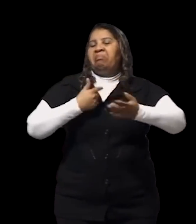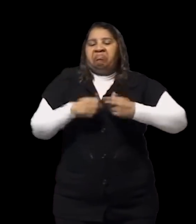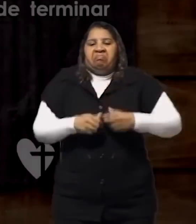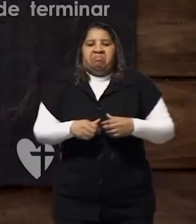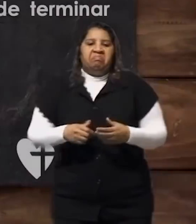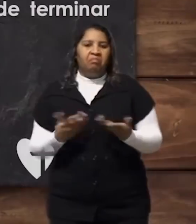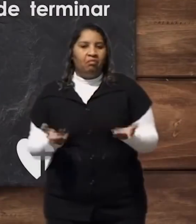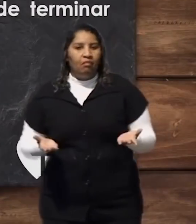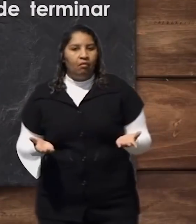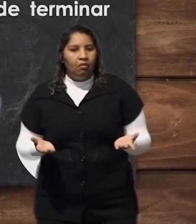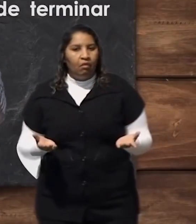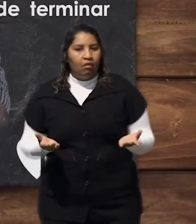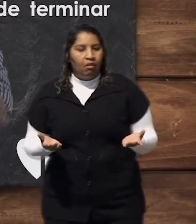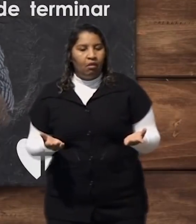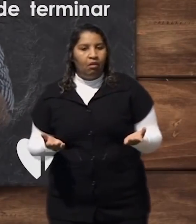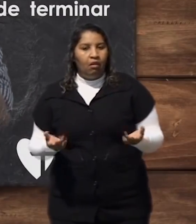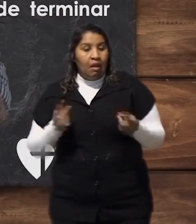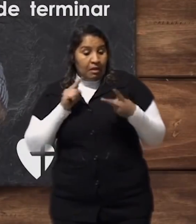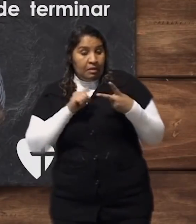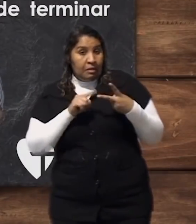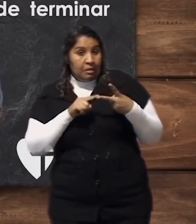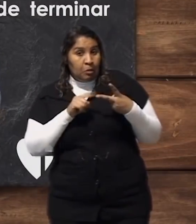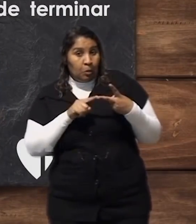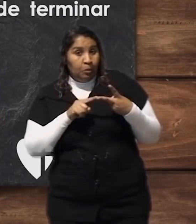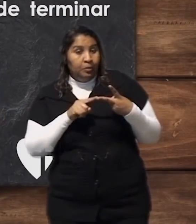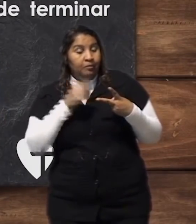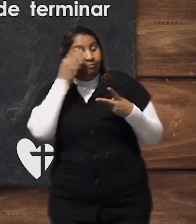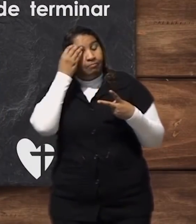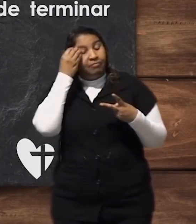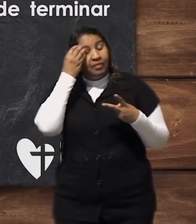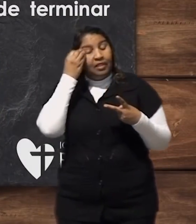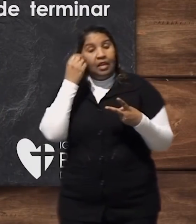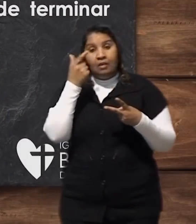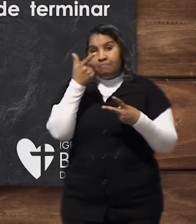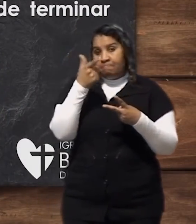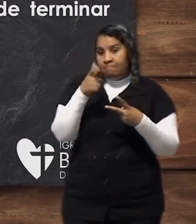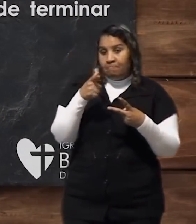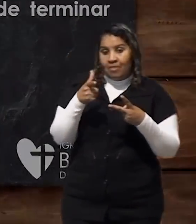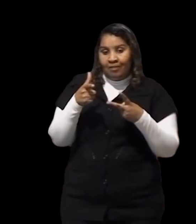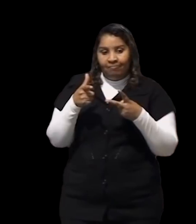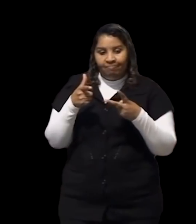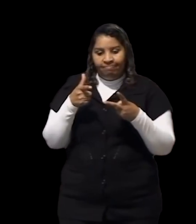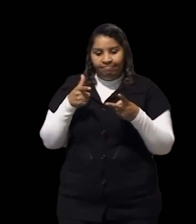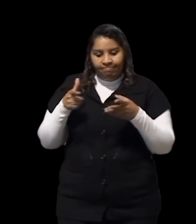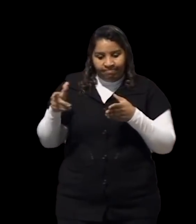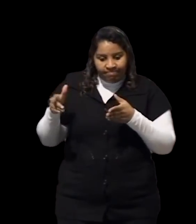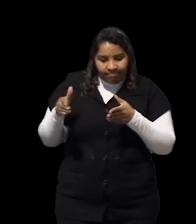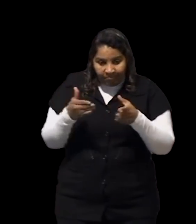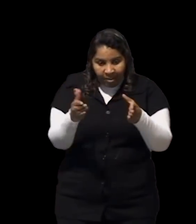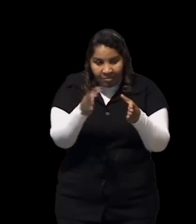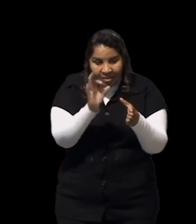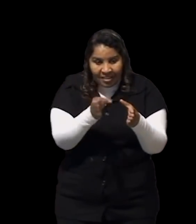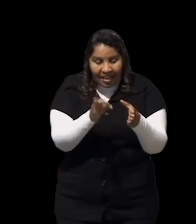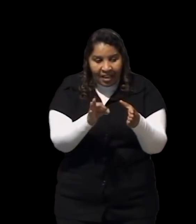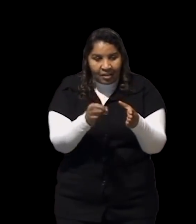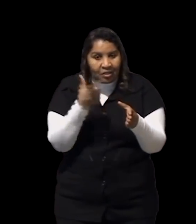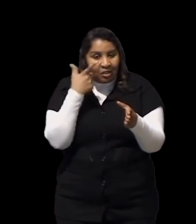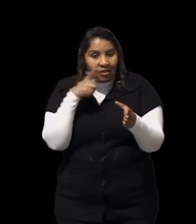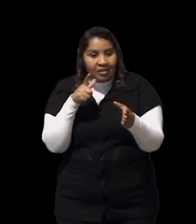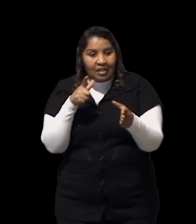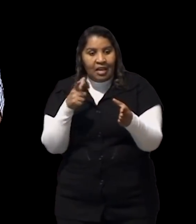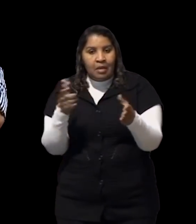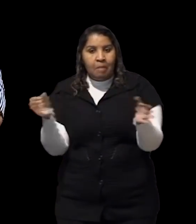é ausência de direção e dificuldade terminar a tarefa de planos umas pessoas que temos um